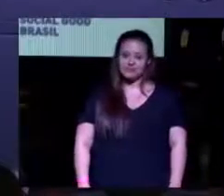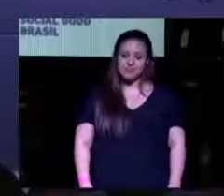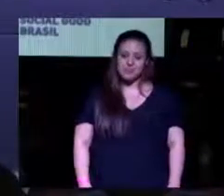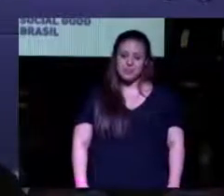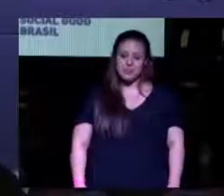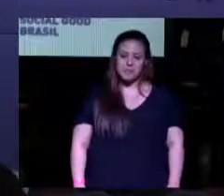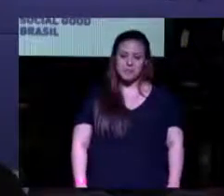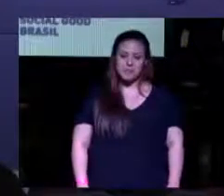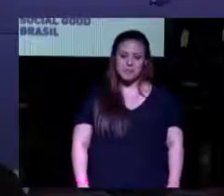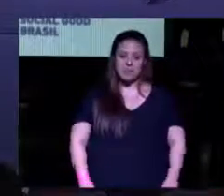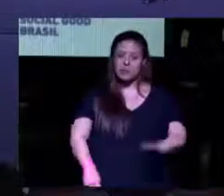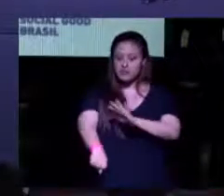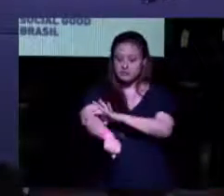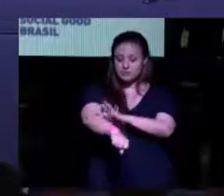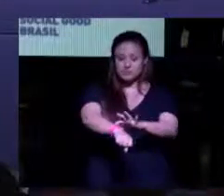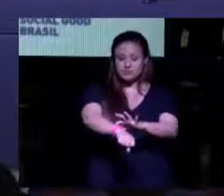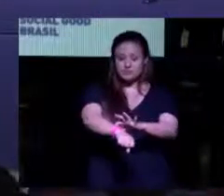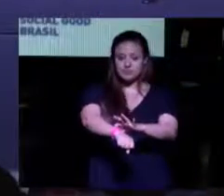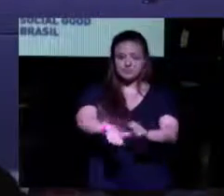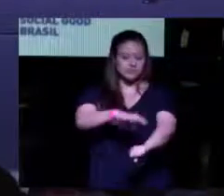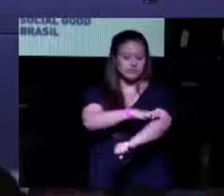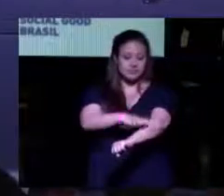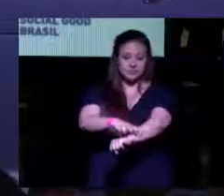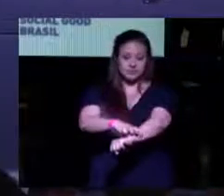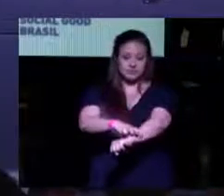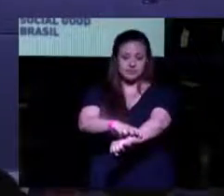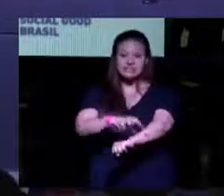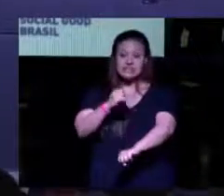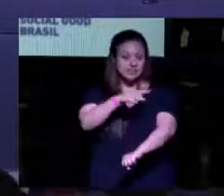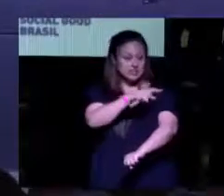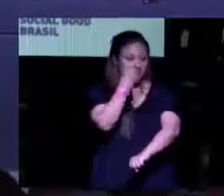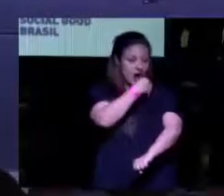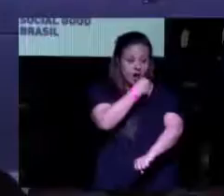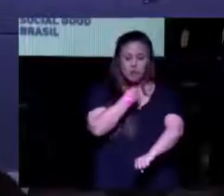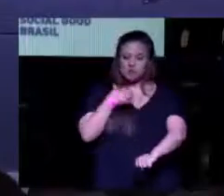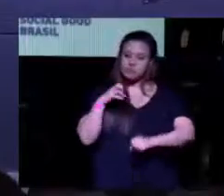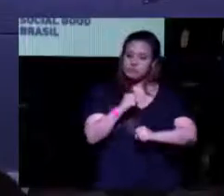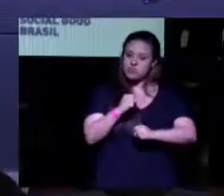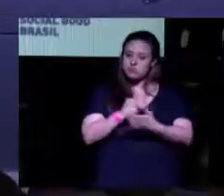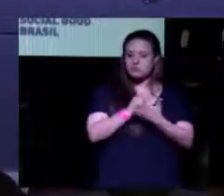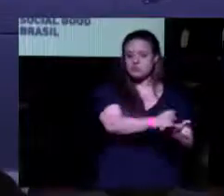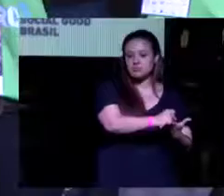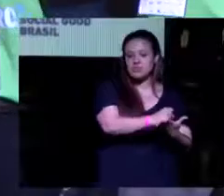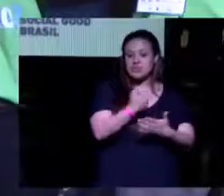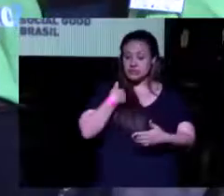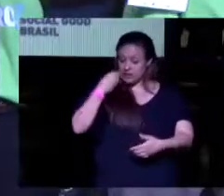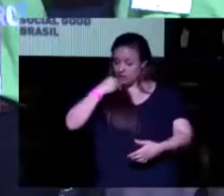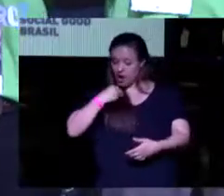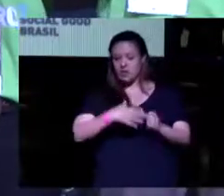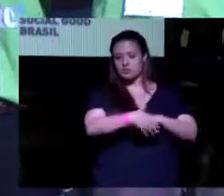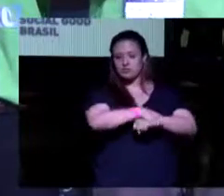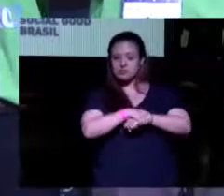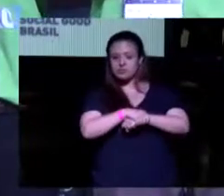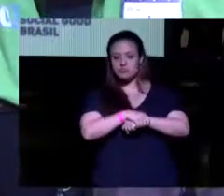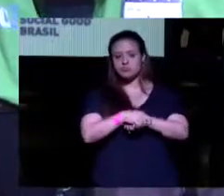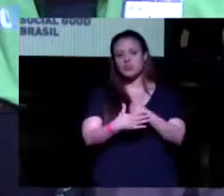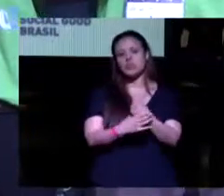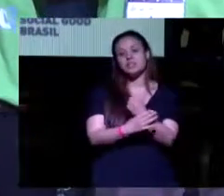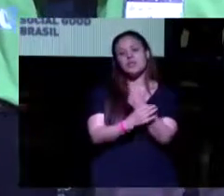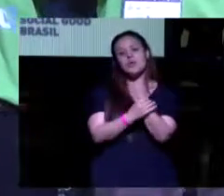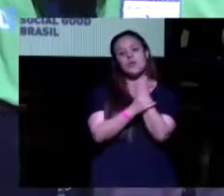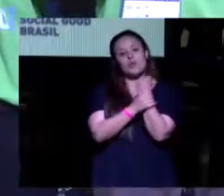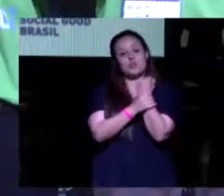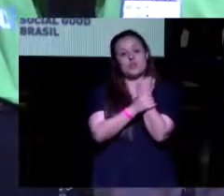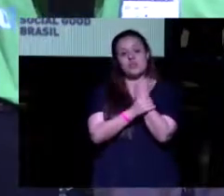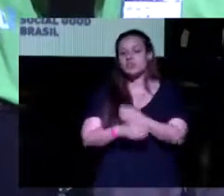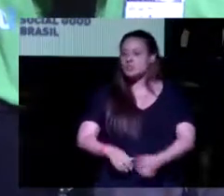É antebraço com antebraço. Se ela fraquejar, eu estou segurando ela. Se eu fraquejar, ela me segura. Isso é segurança. E aí é